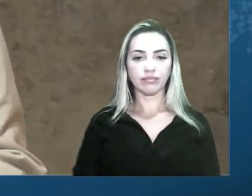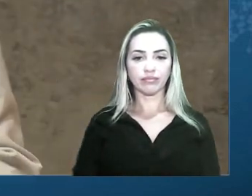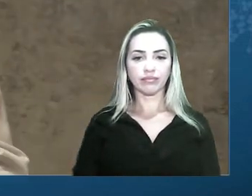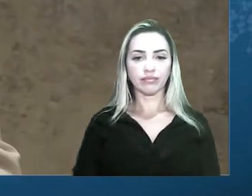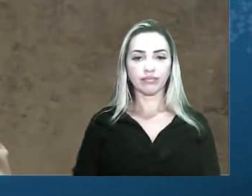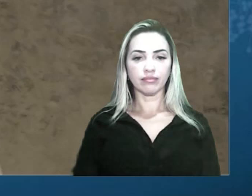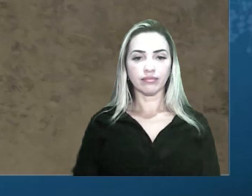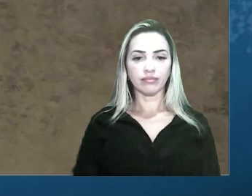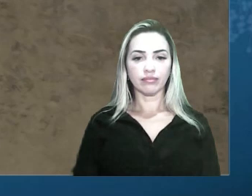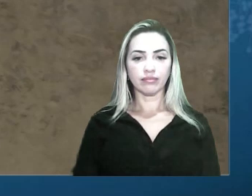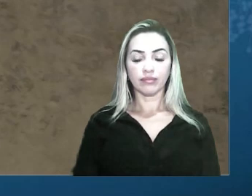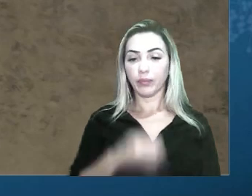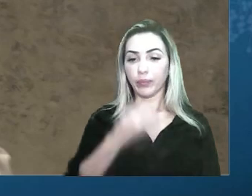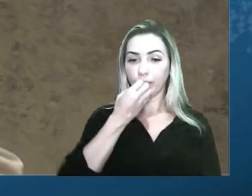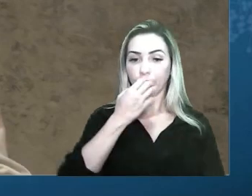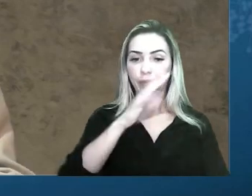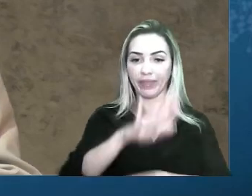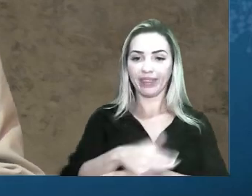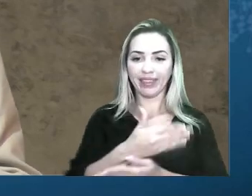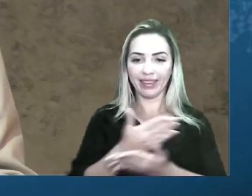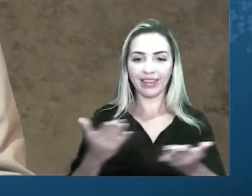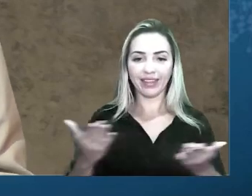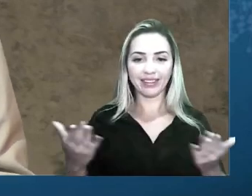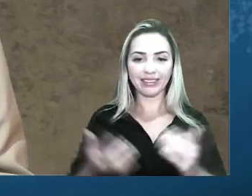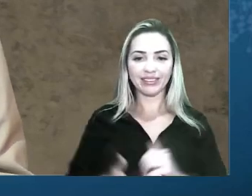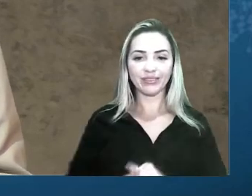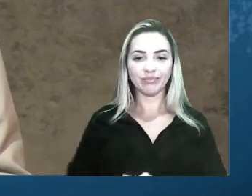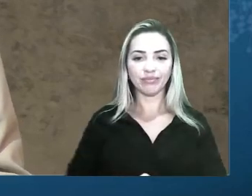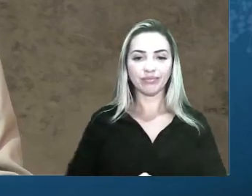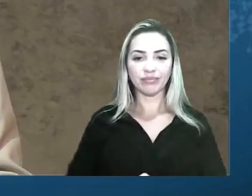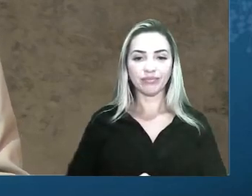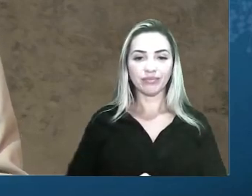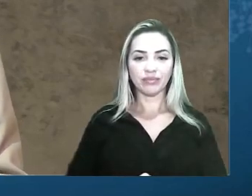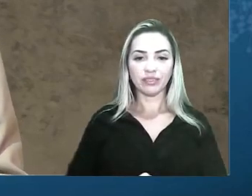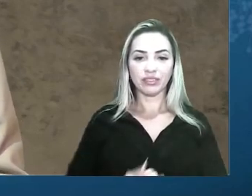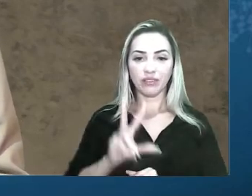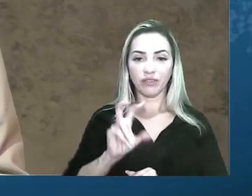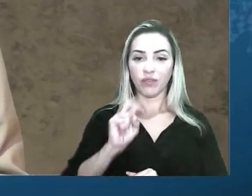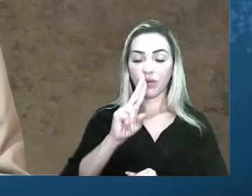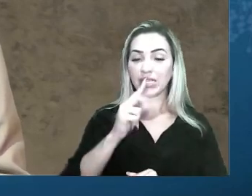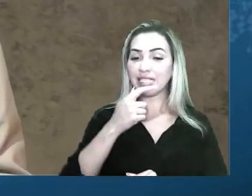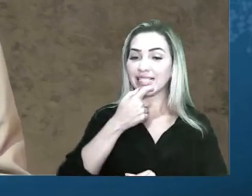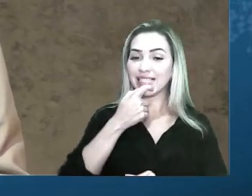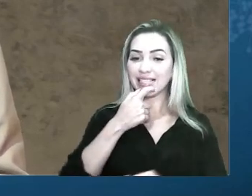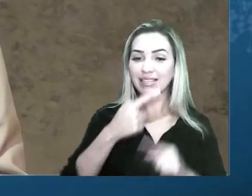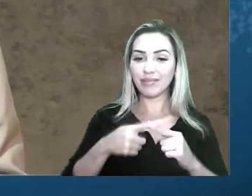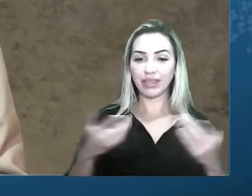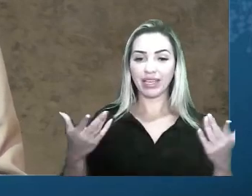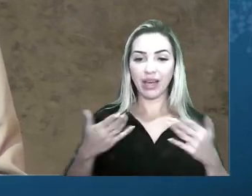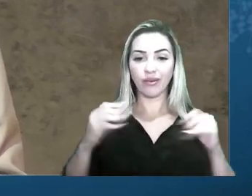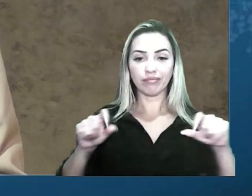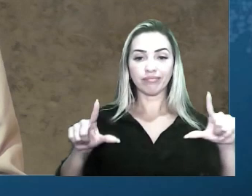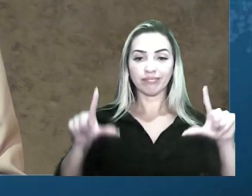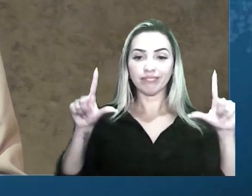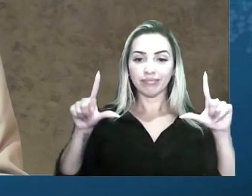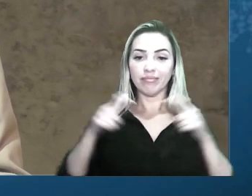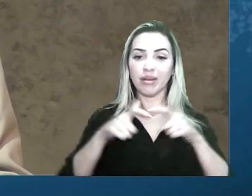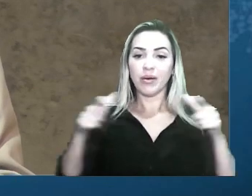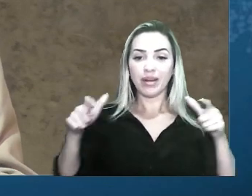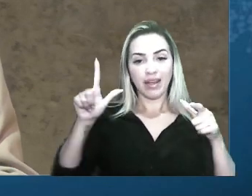Boa tarde. Eu vou passar para o inglês, já que o painel é basicamente